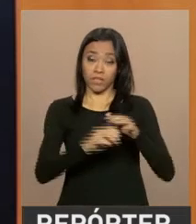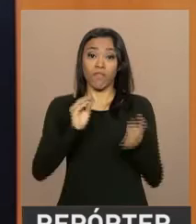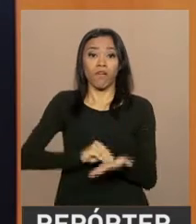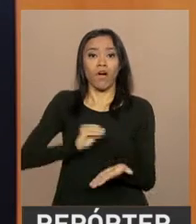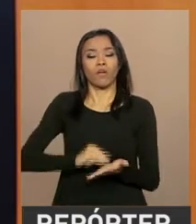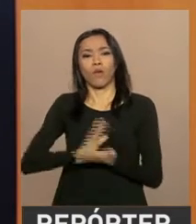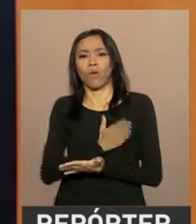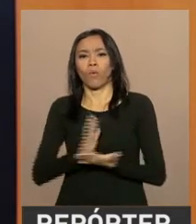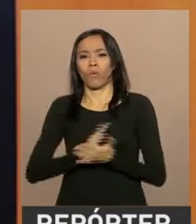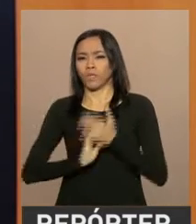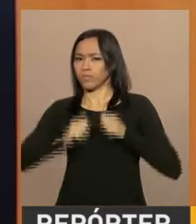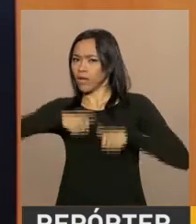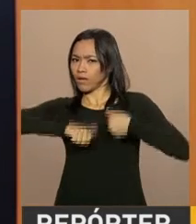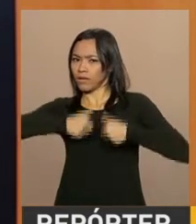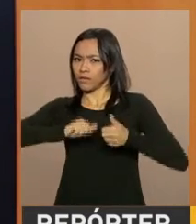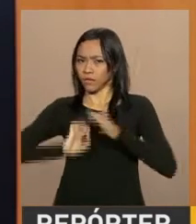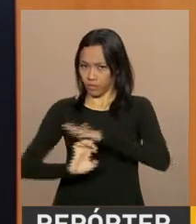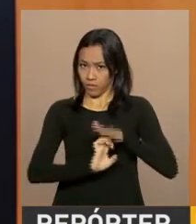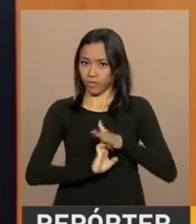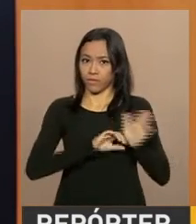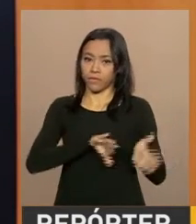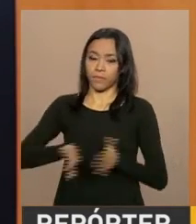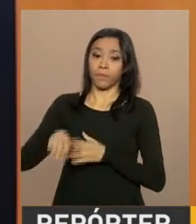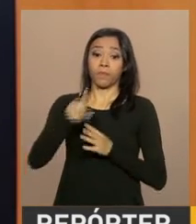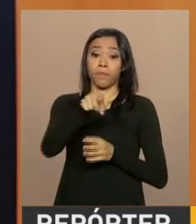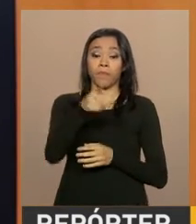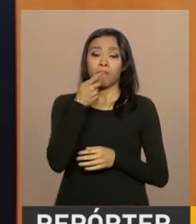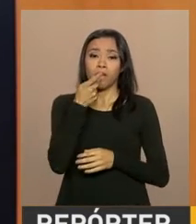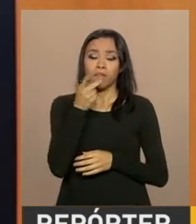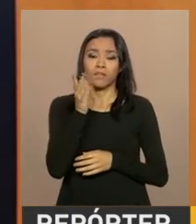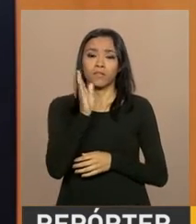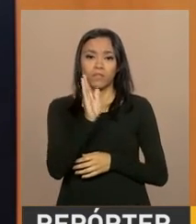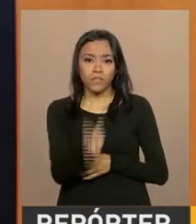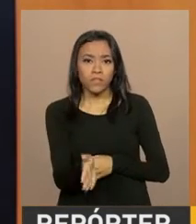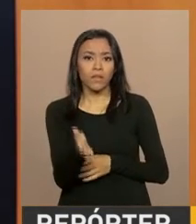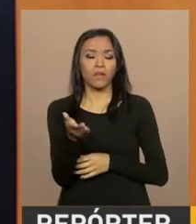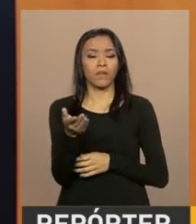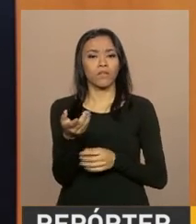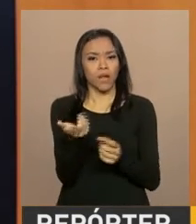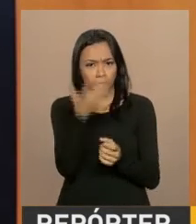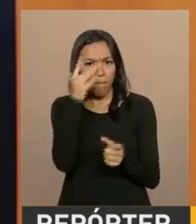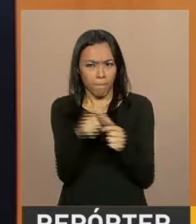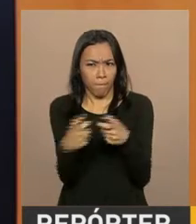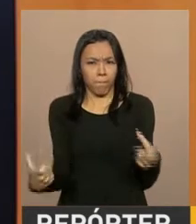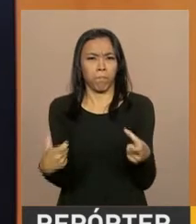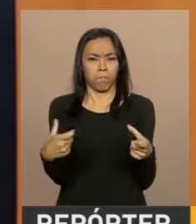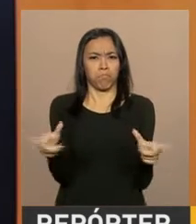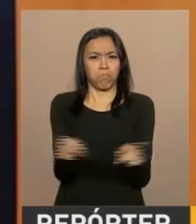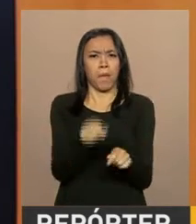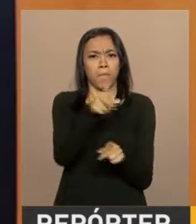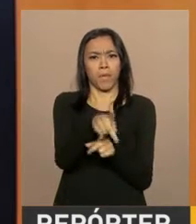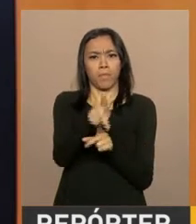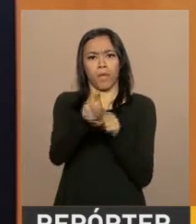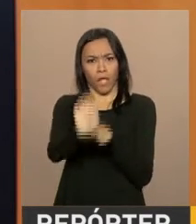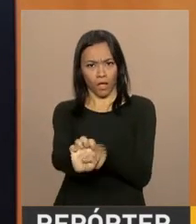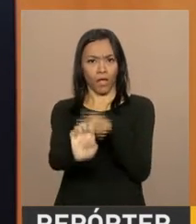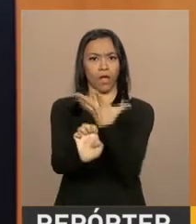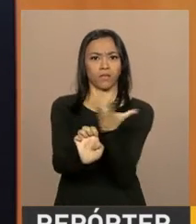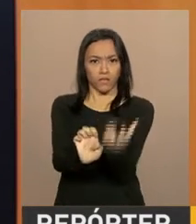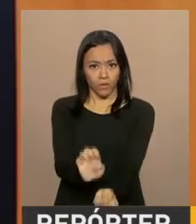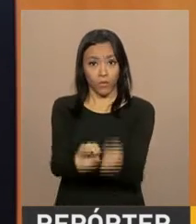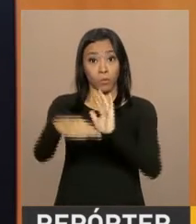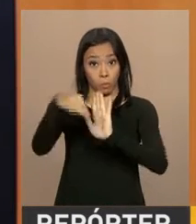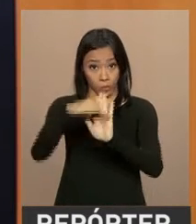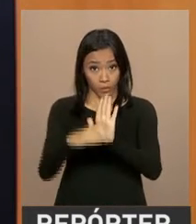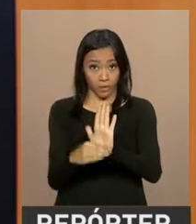11 setores já que foram contemplados com a adesão ao pp não se destaca dentre esses setores